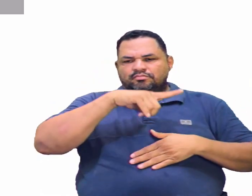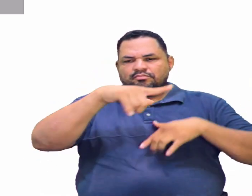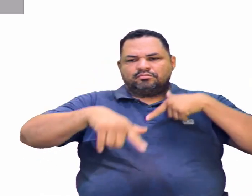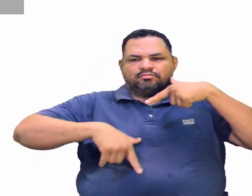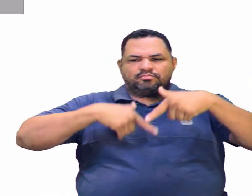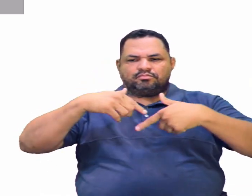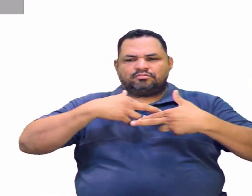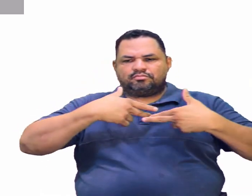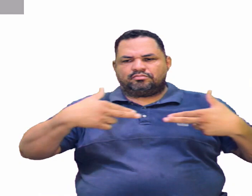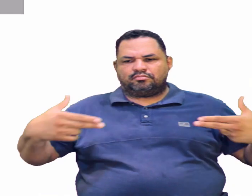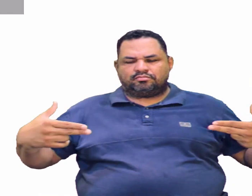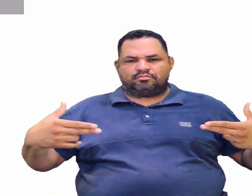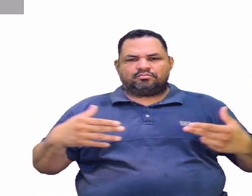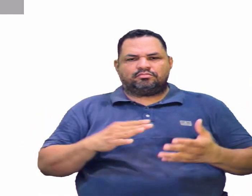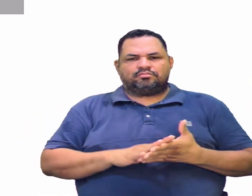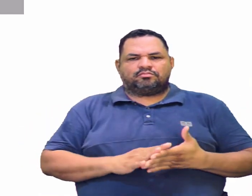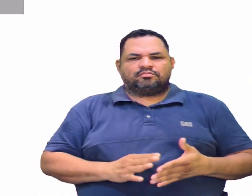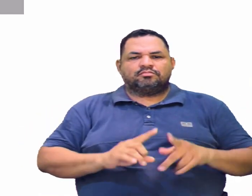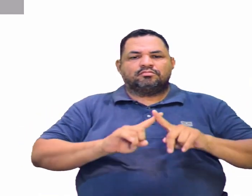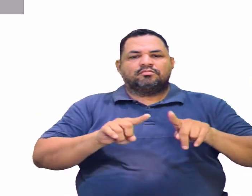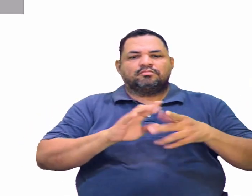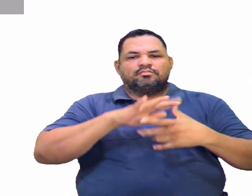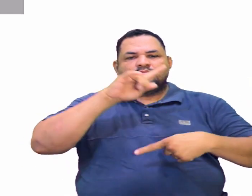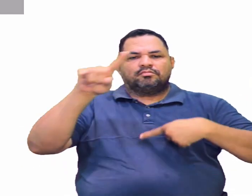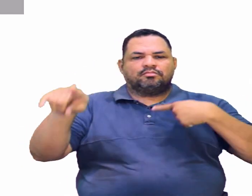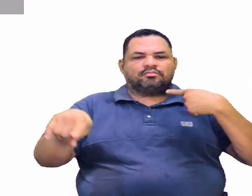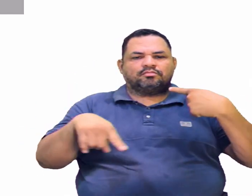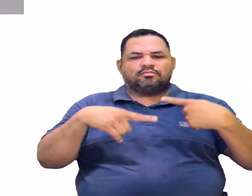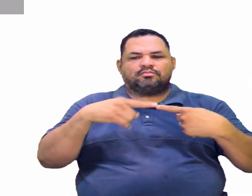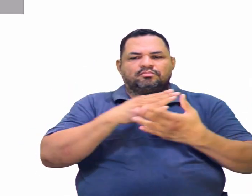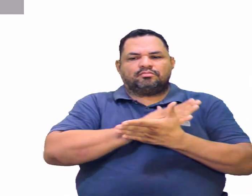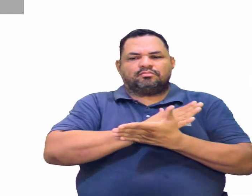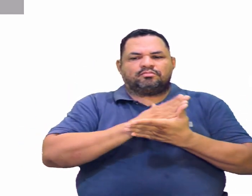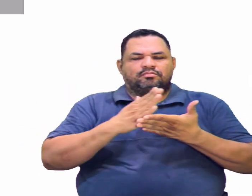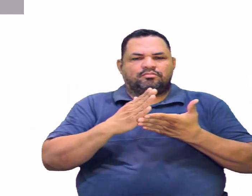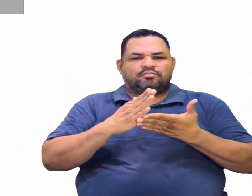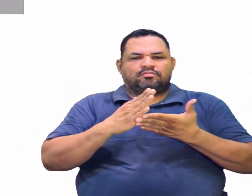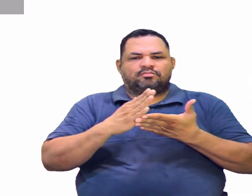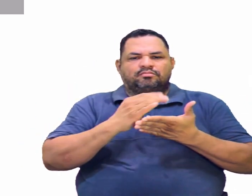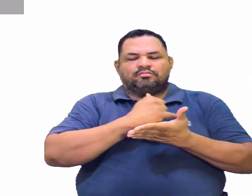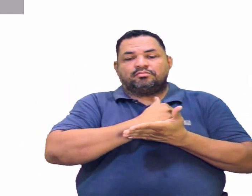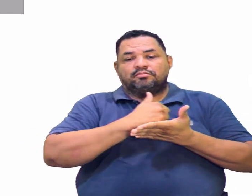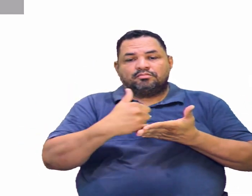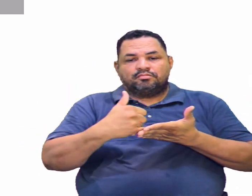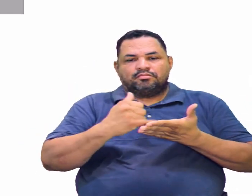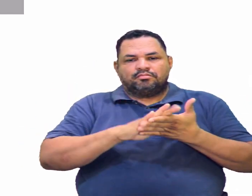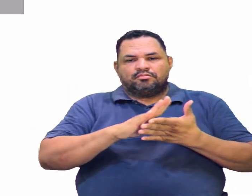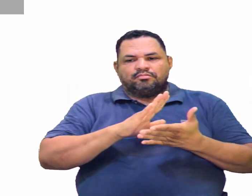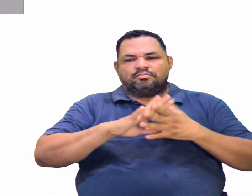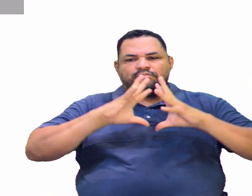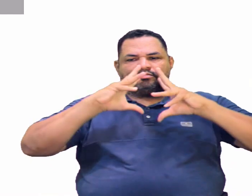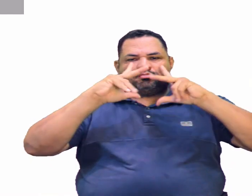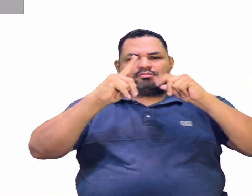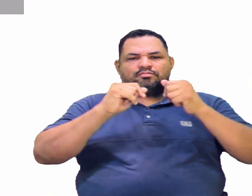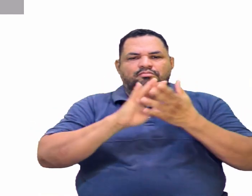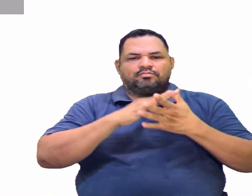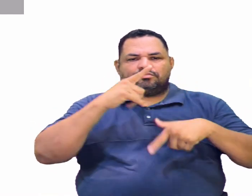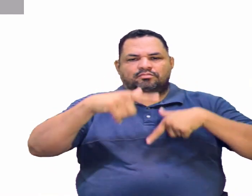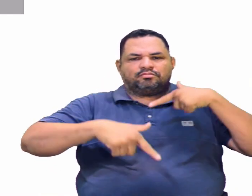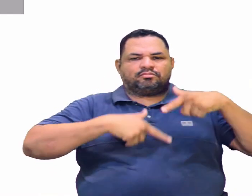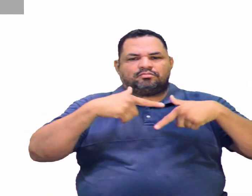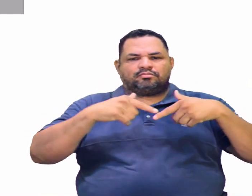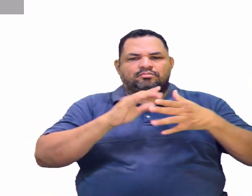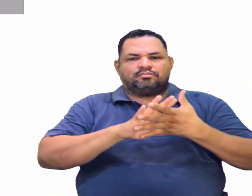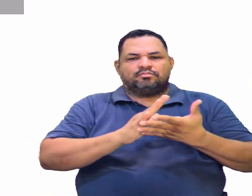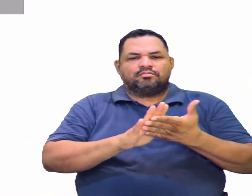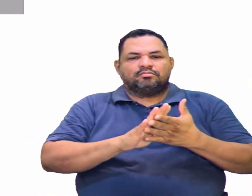produtividades, de várias nuances, mas o objetivo inicial, o objetivo geral das produções